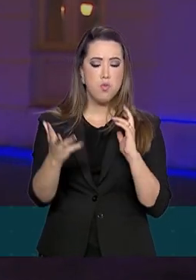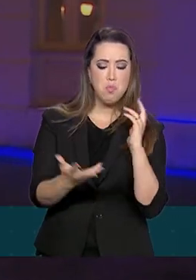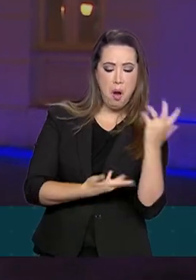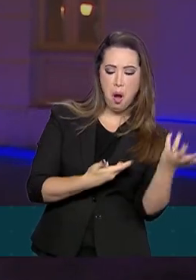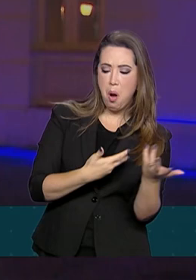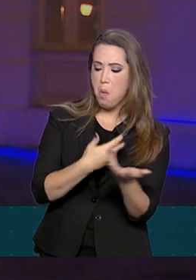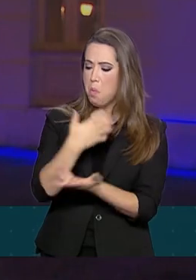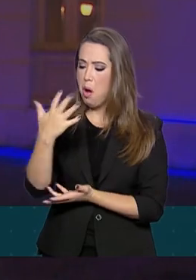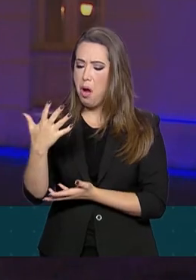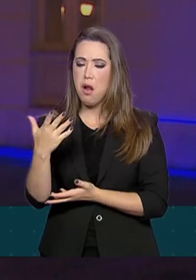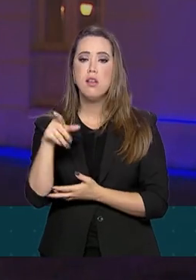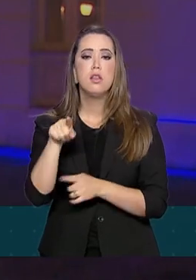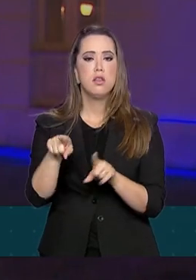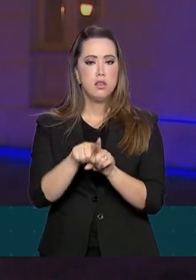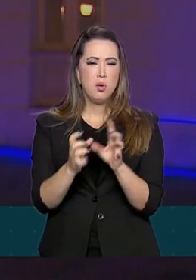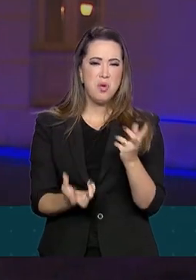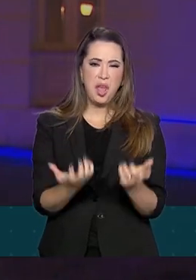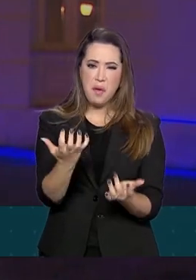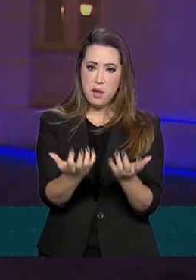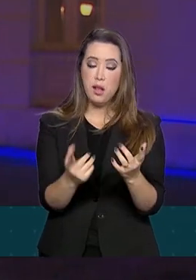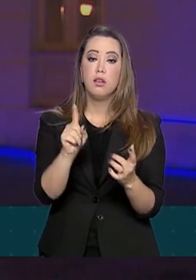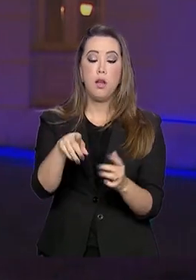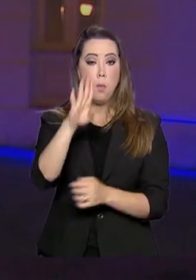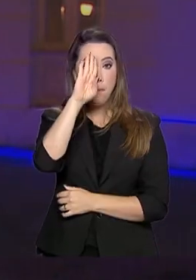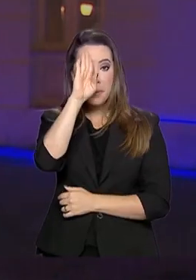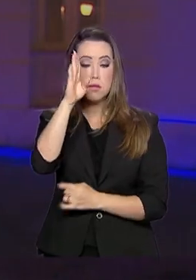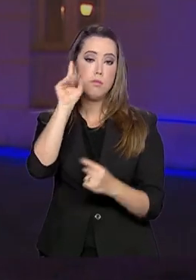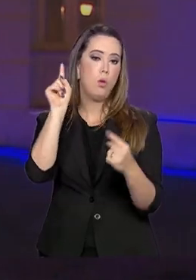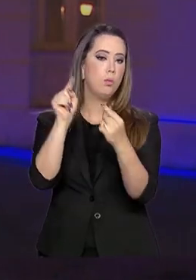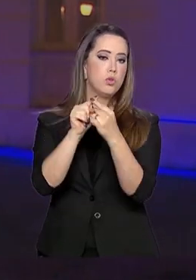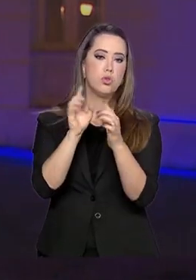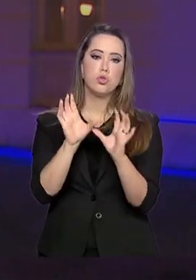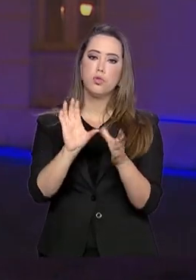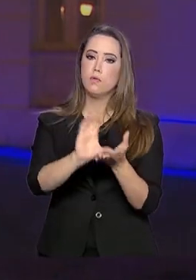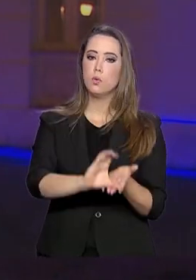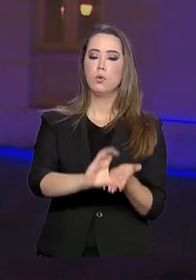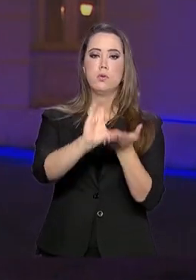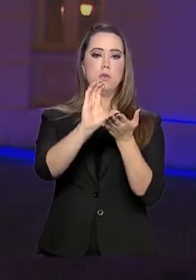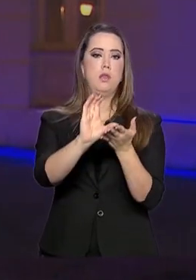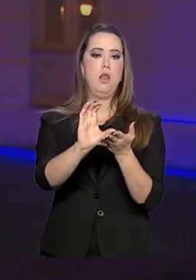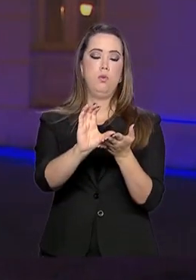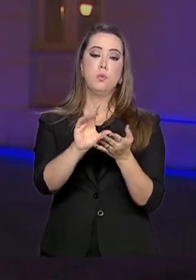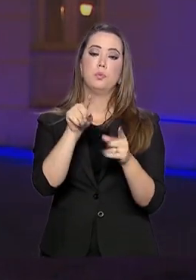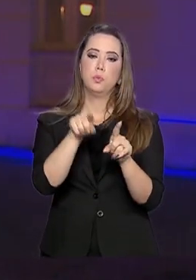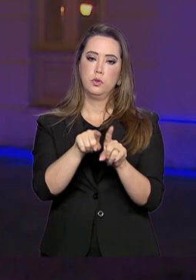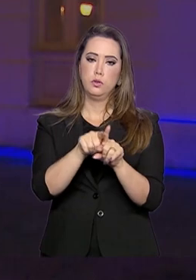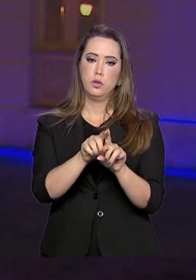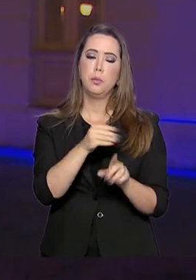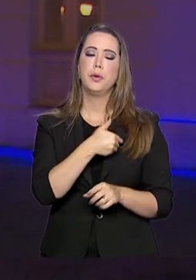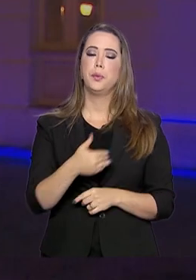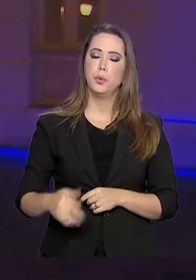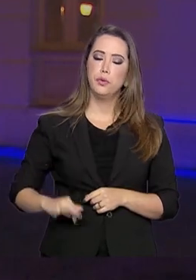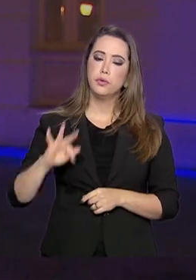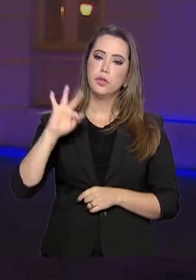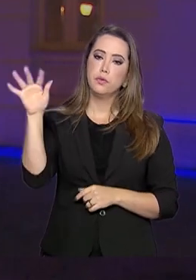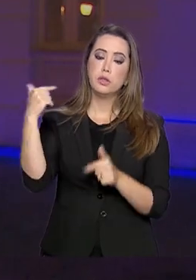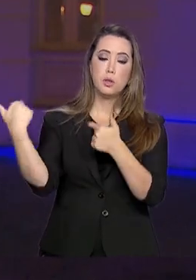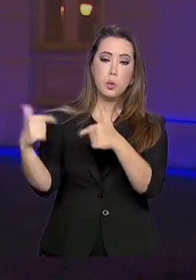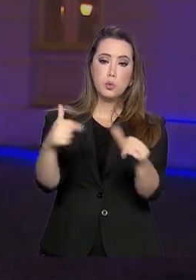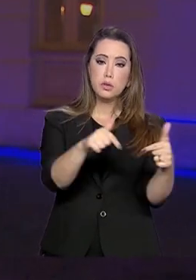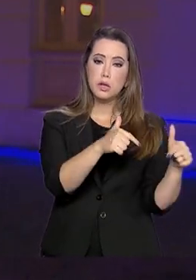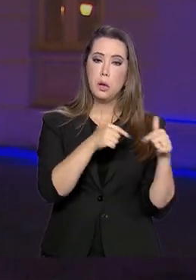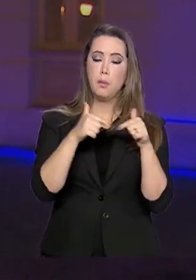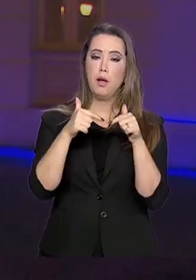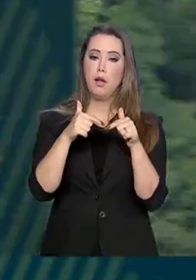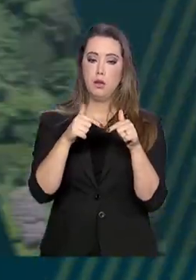é prioridade do Conselho e ressaltou ainda a importância da coordenação do governo federal nas ações da